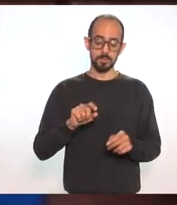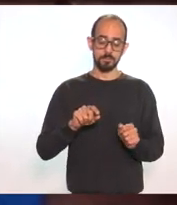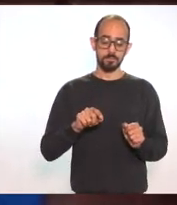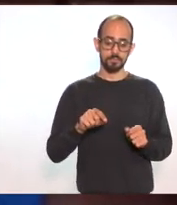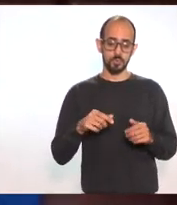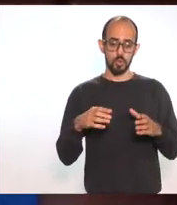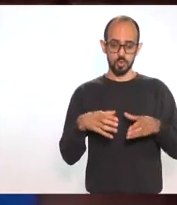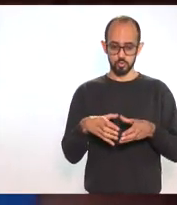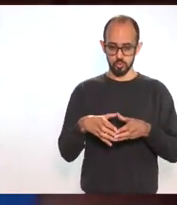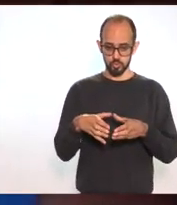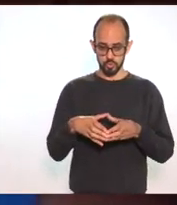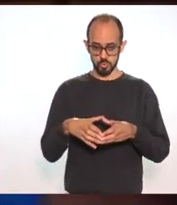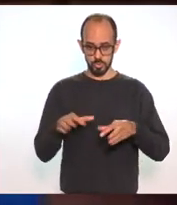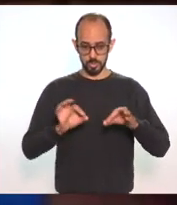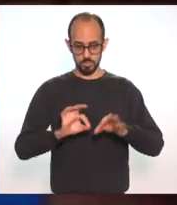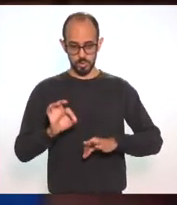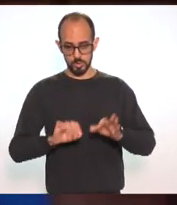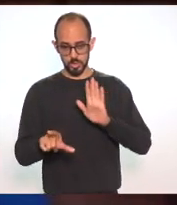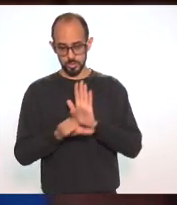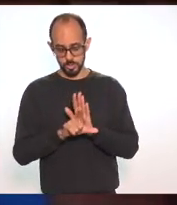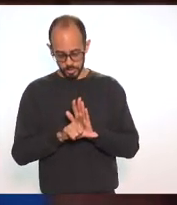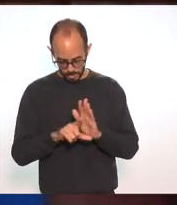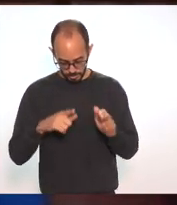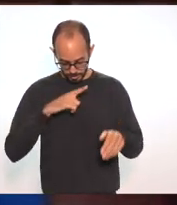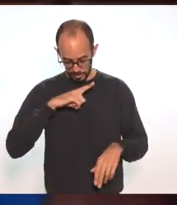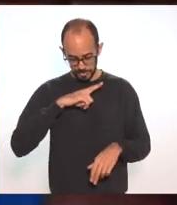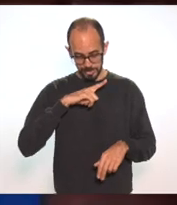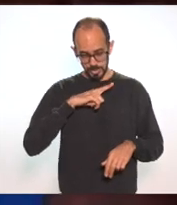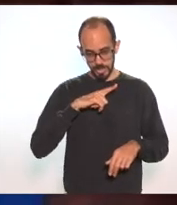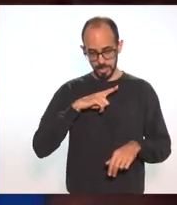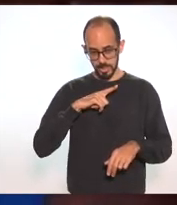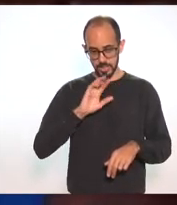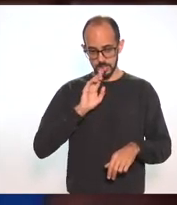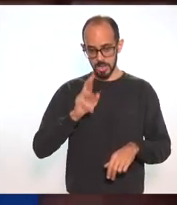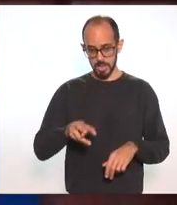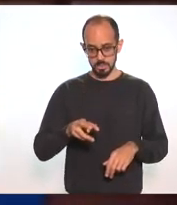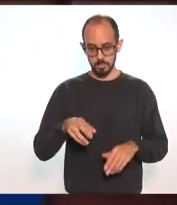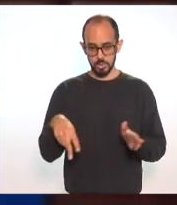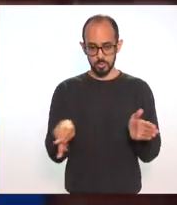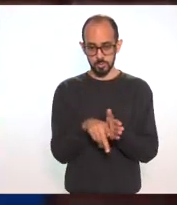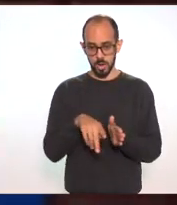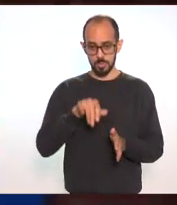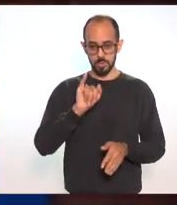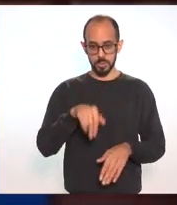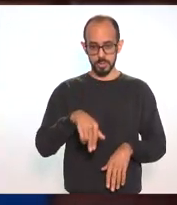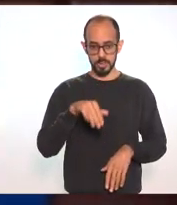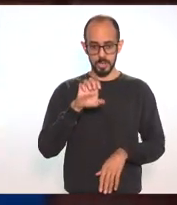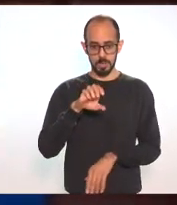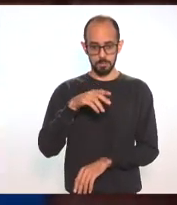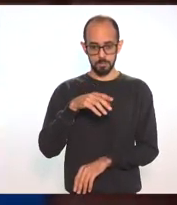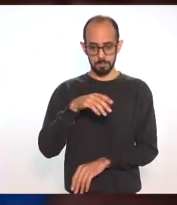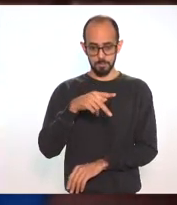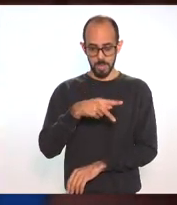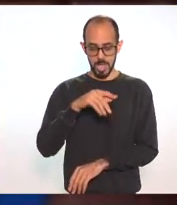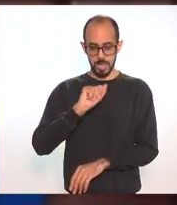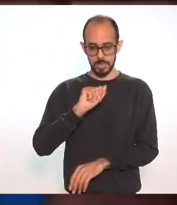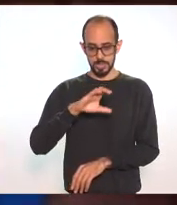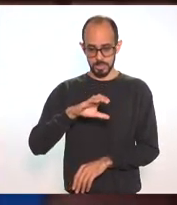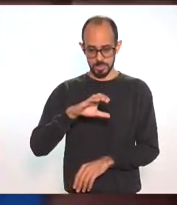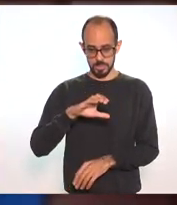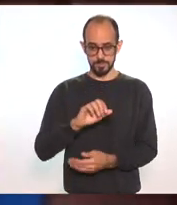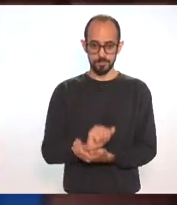do projeto de resolução, ele teria esse retorno do próprio INEPAC. O próprio Ministério Público, o doutor Júlio, é